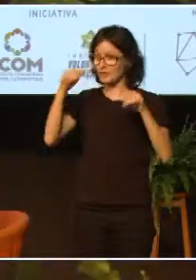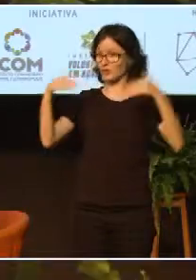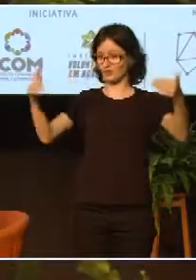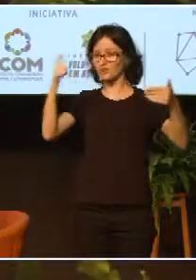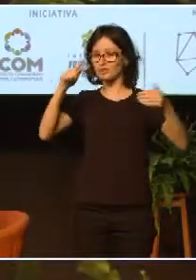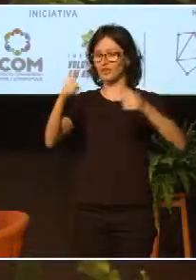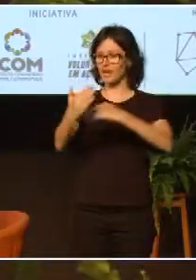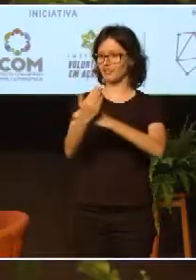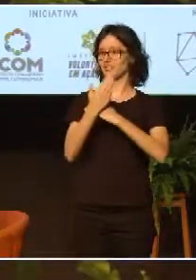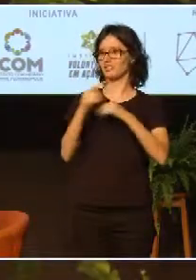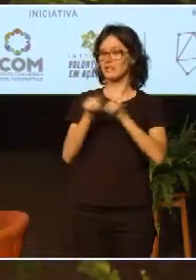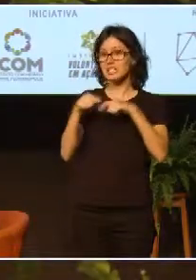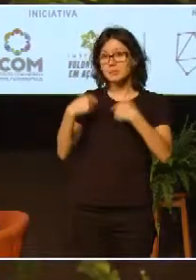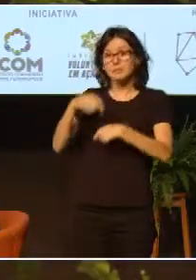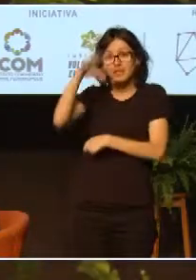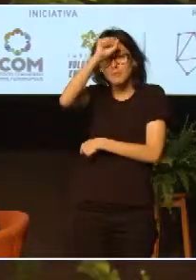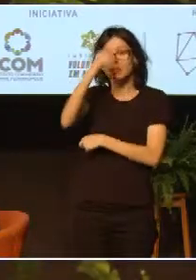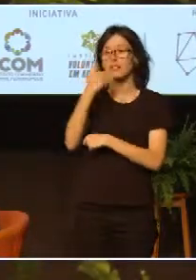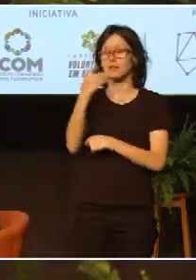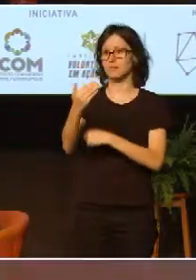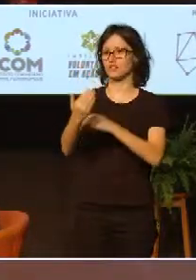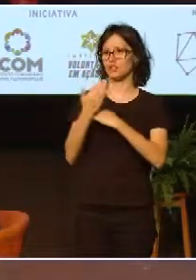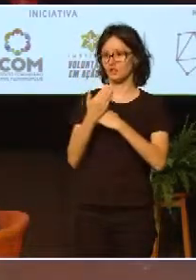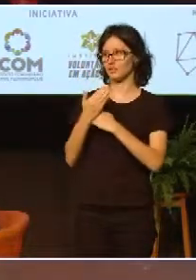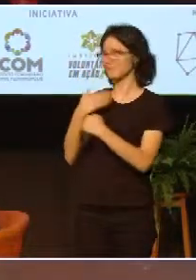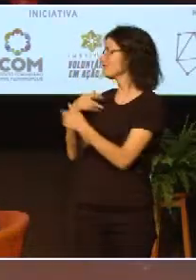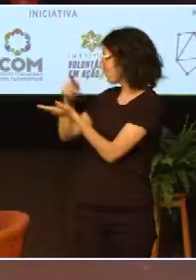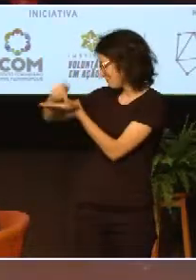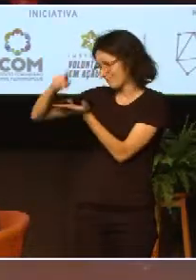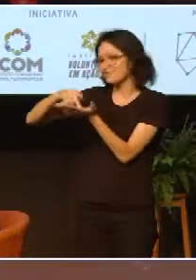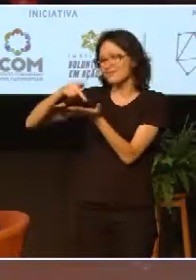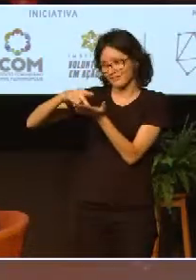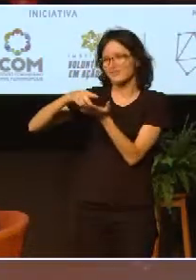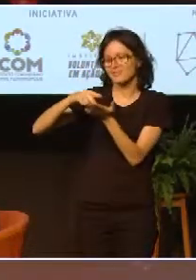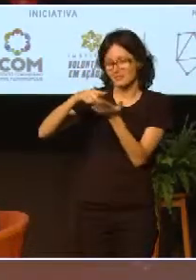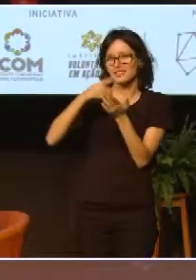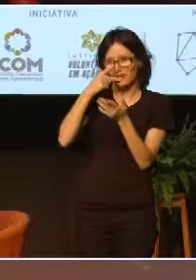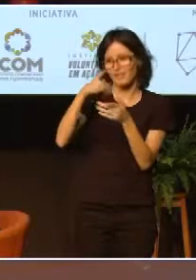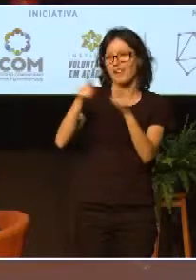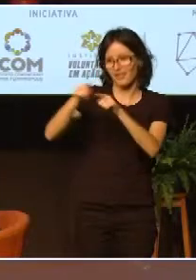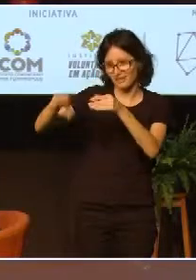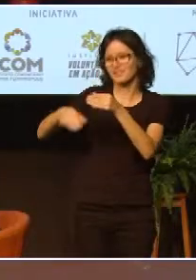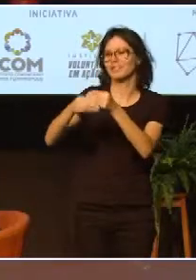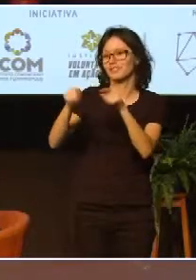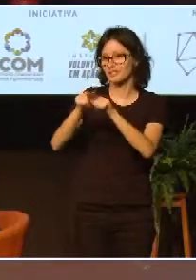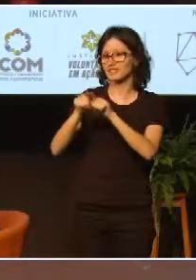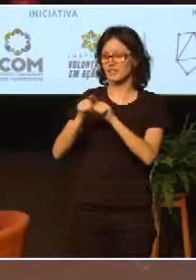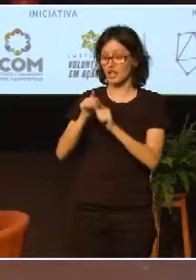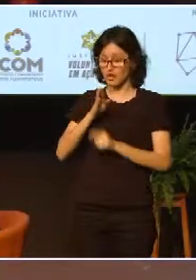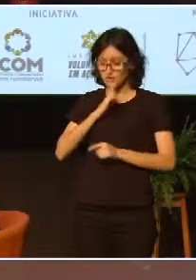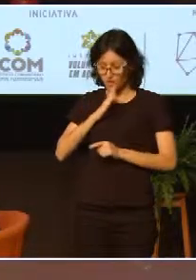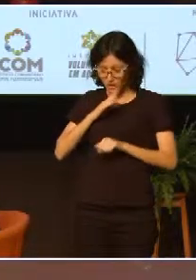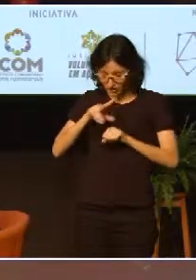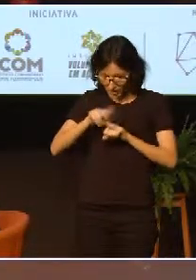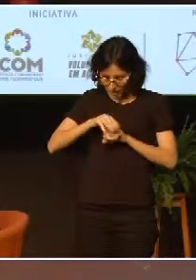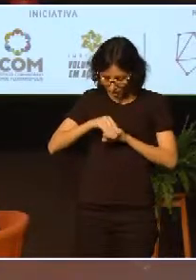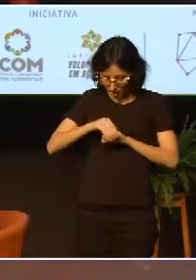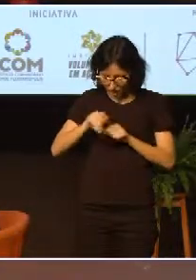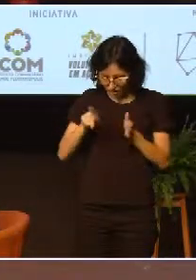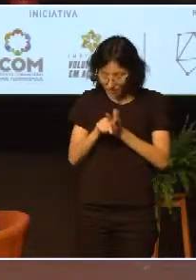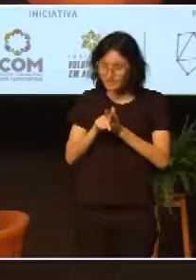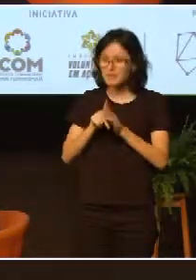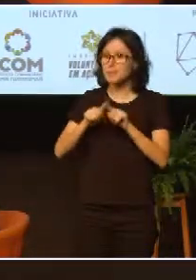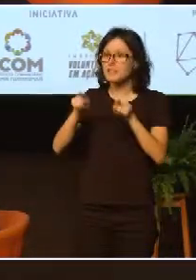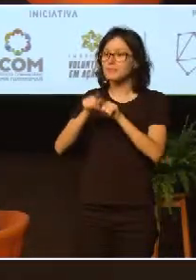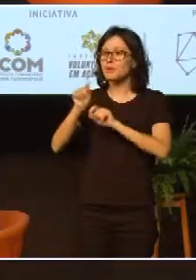tem que aprender a pedir ajuda. Era isso até que eu ia falar. Esse processo do autoconhecimento vem também muito das trocas